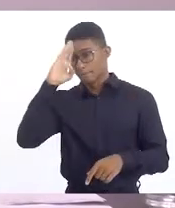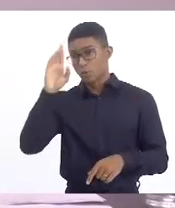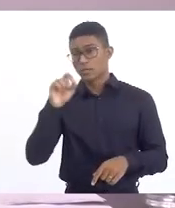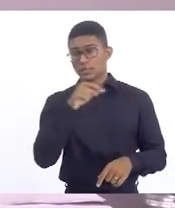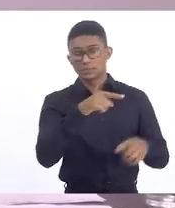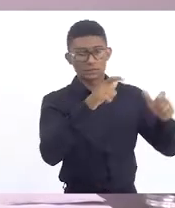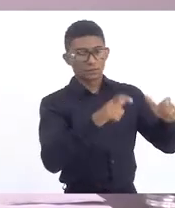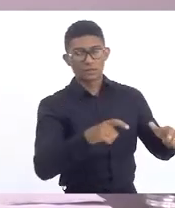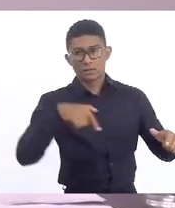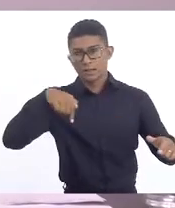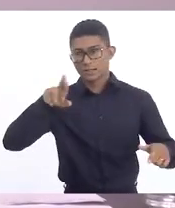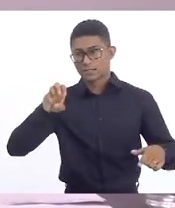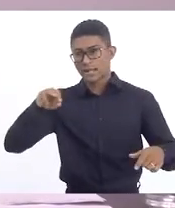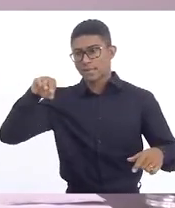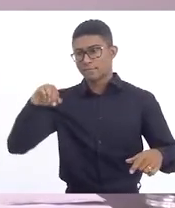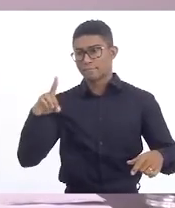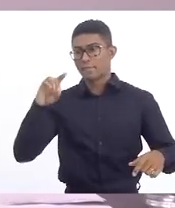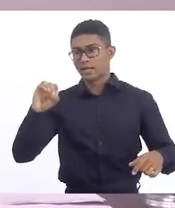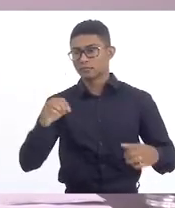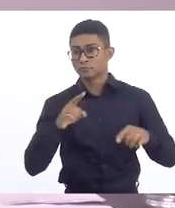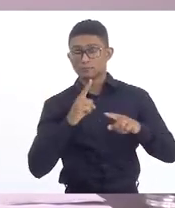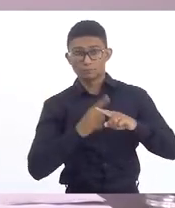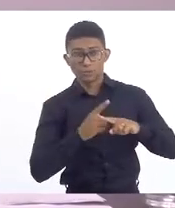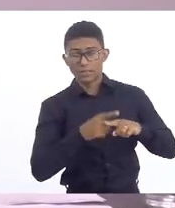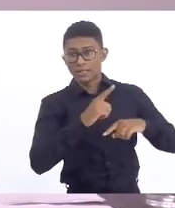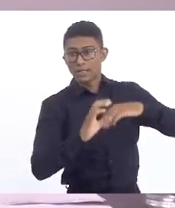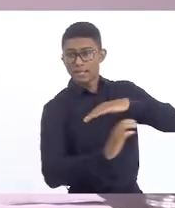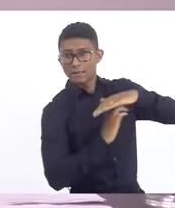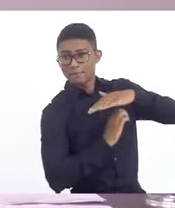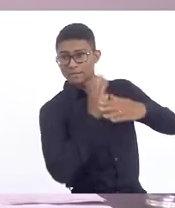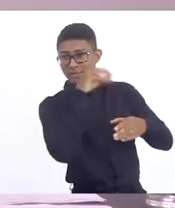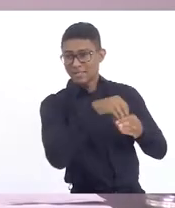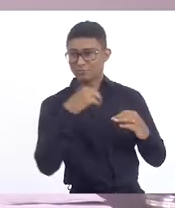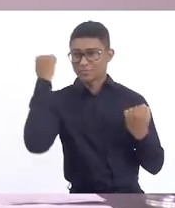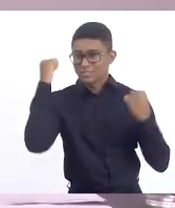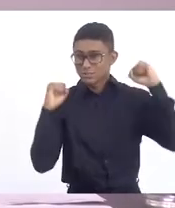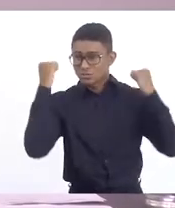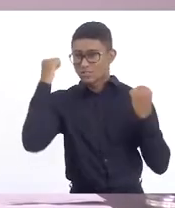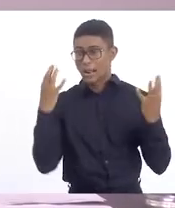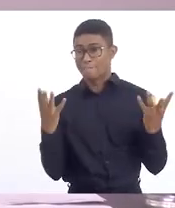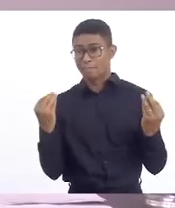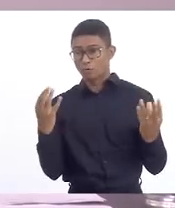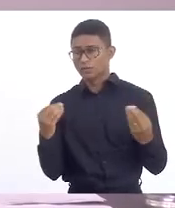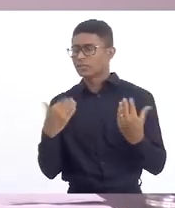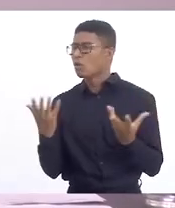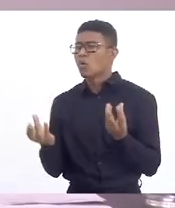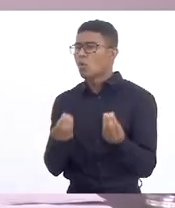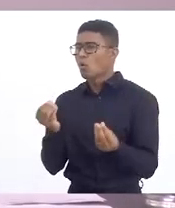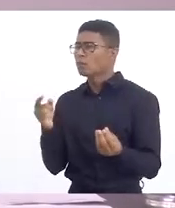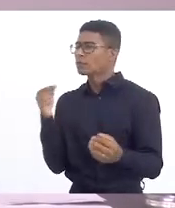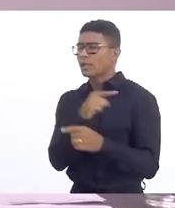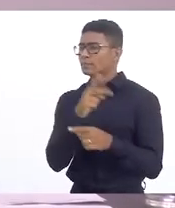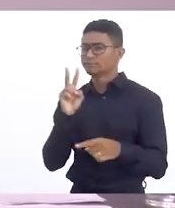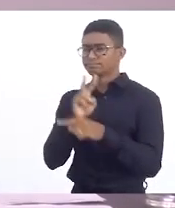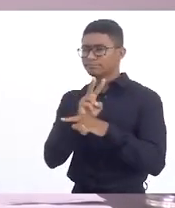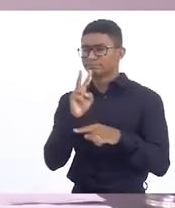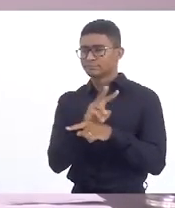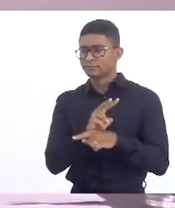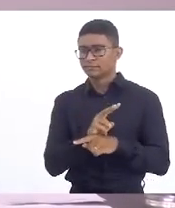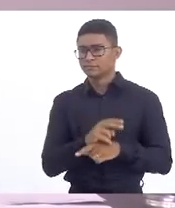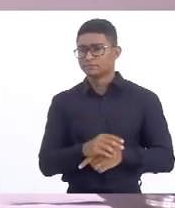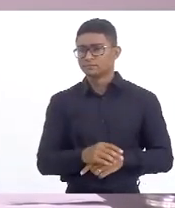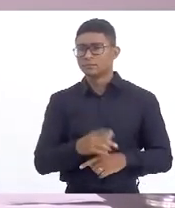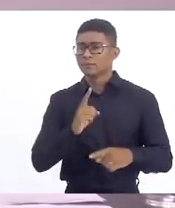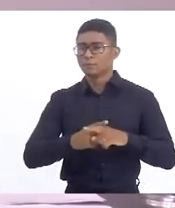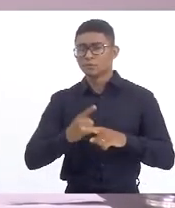maior distrito industrial ali da Baixada Fluminense, né, de como estava sendo feita essa fiscalização, porque imagina se o corpo técnico